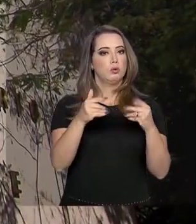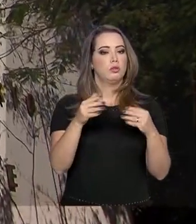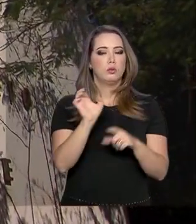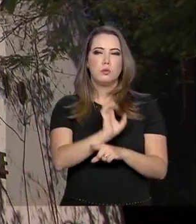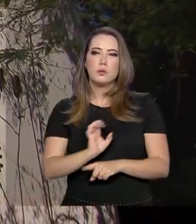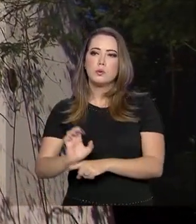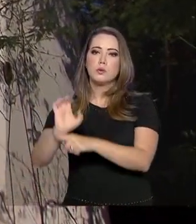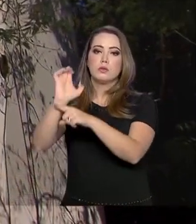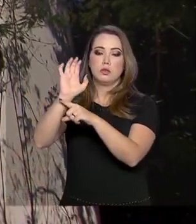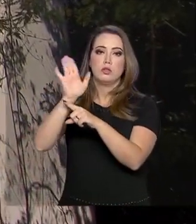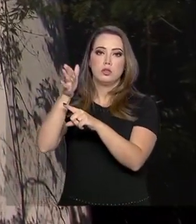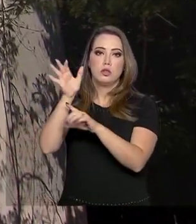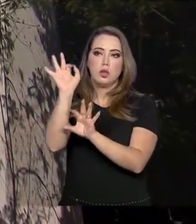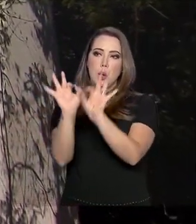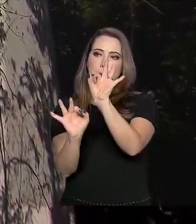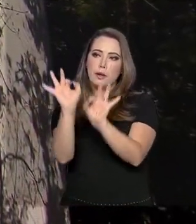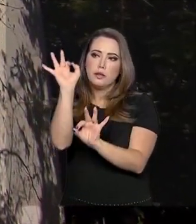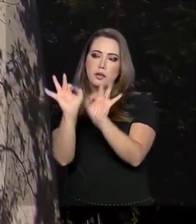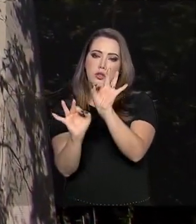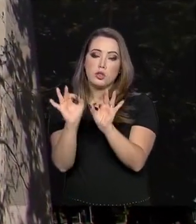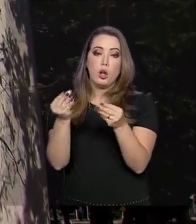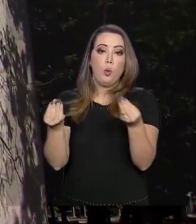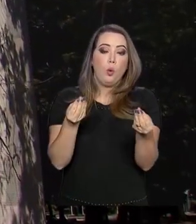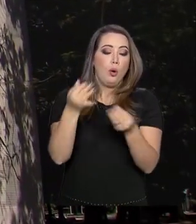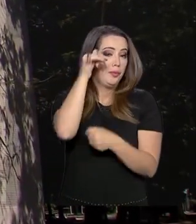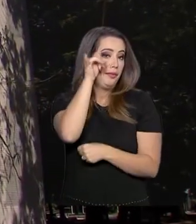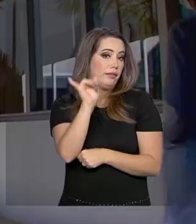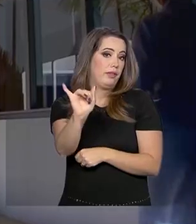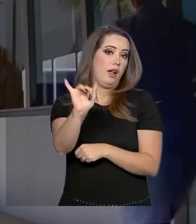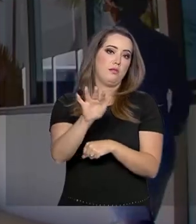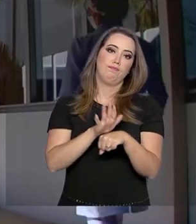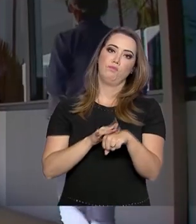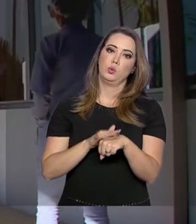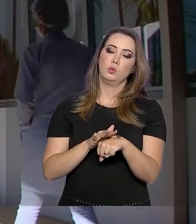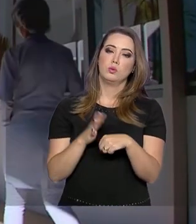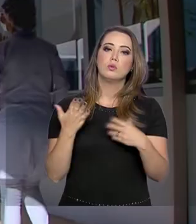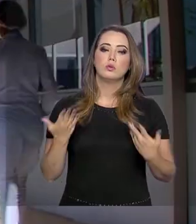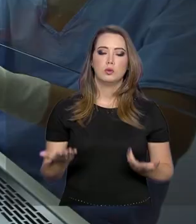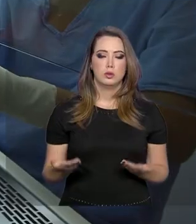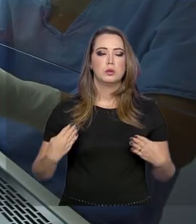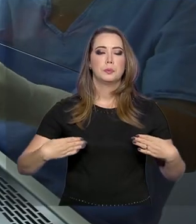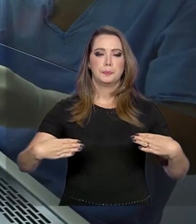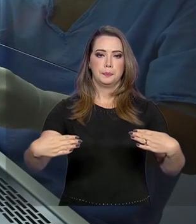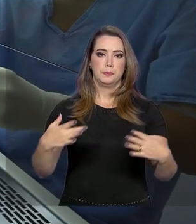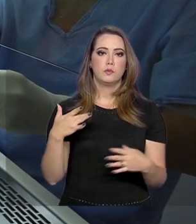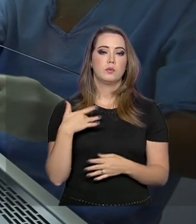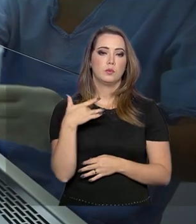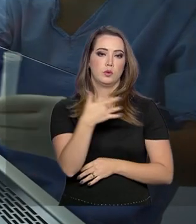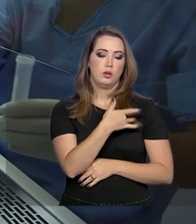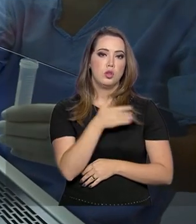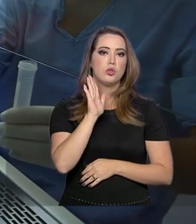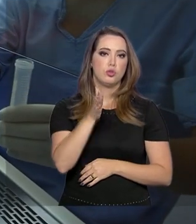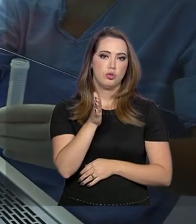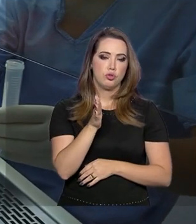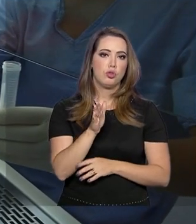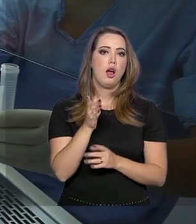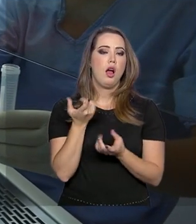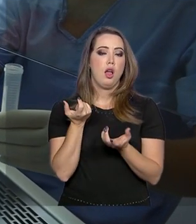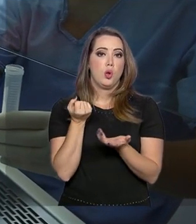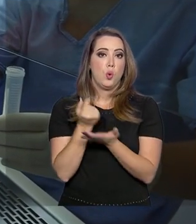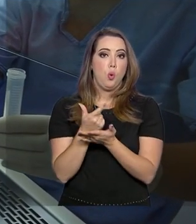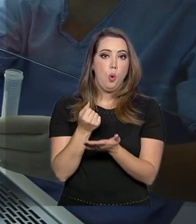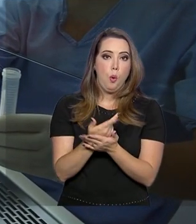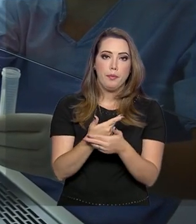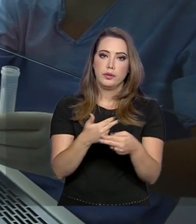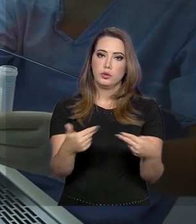estados já enviaram planos de ação para enfrentamento à doença. E o Ministério da Saúde fez licitação para aquisição de